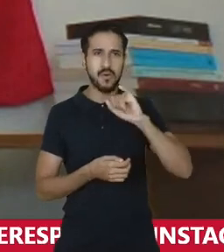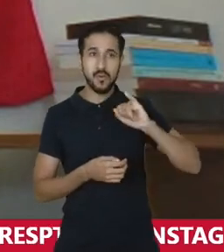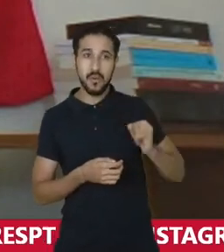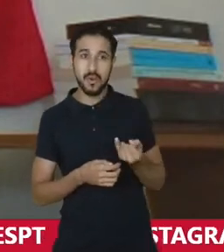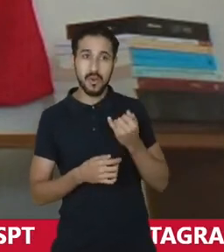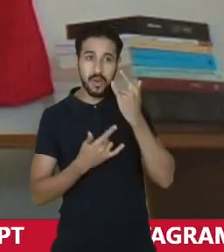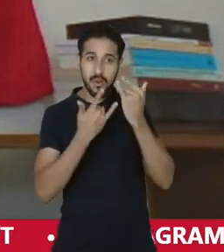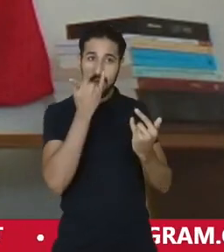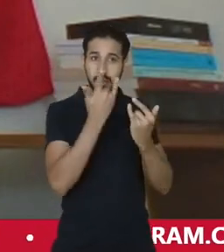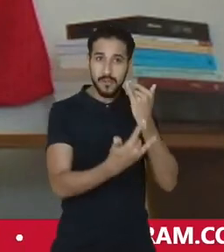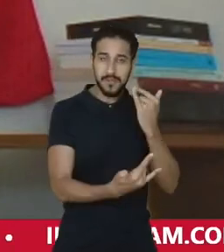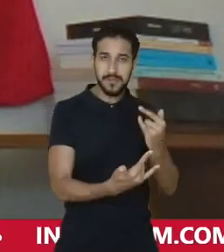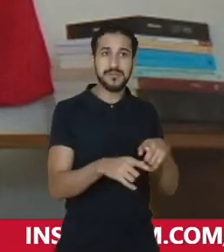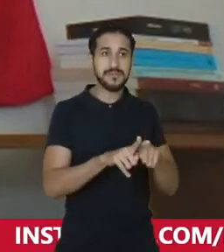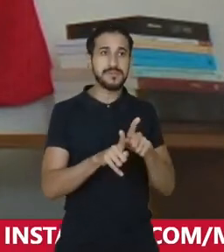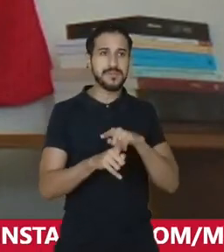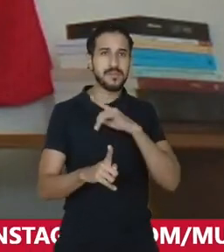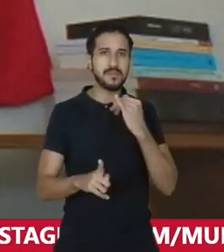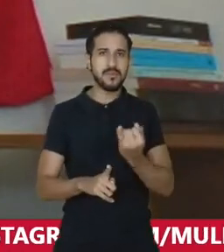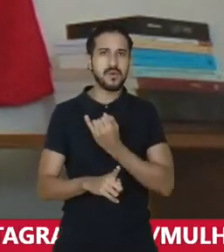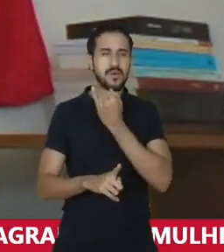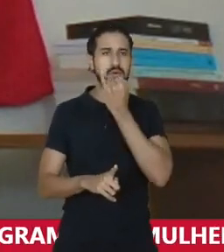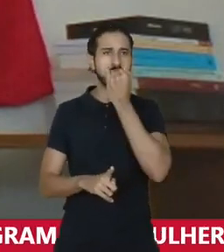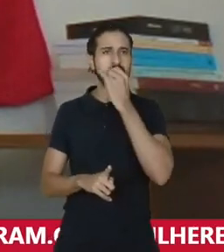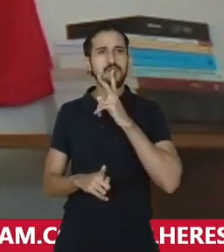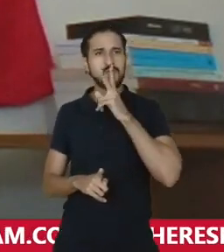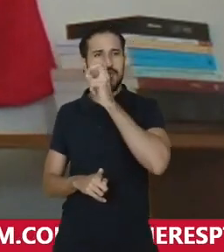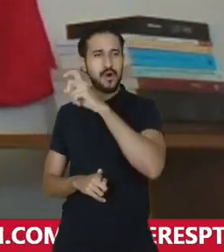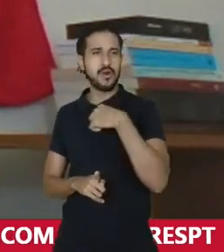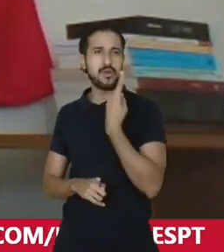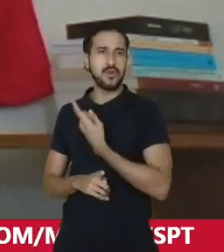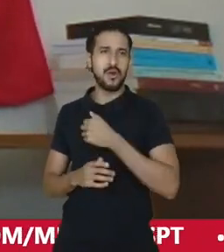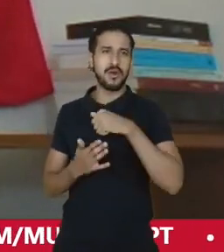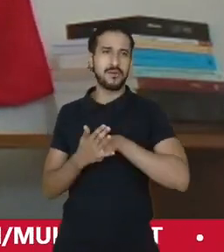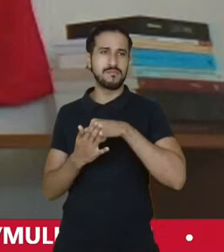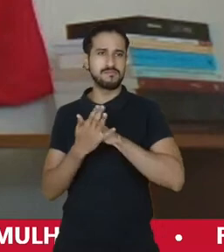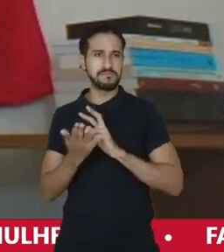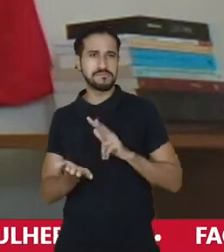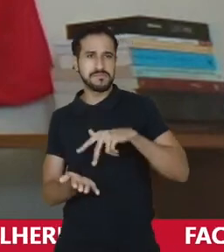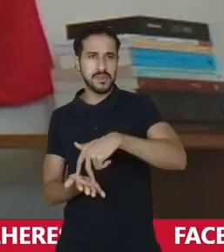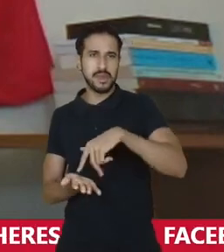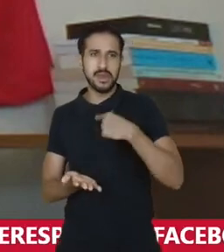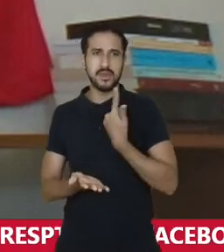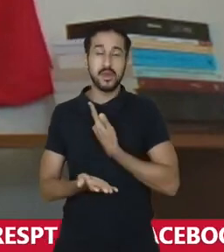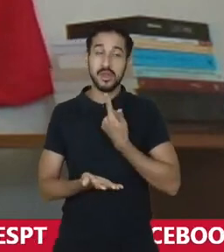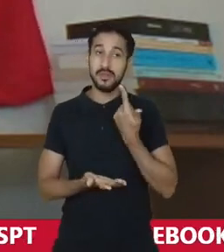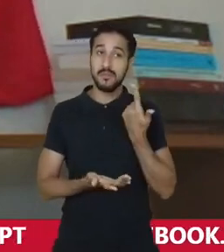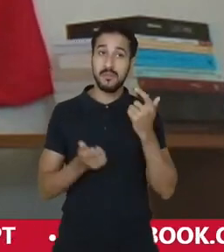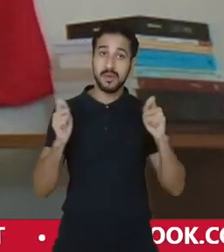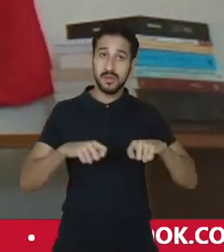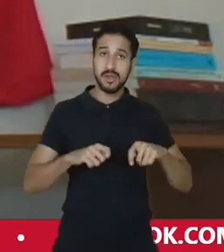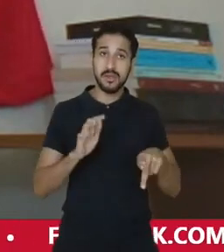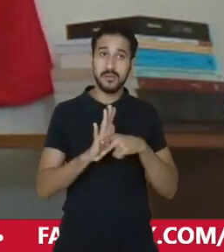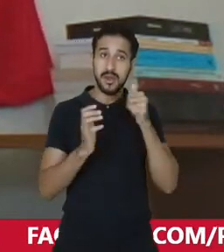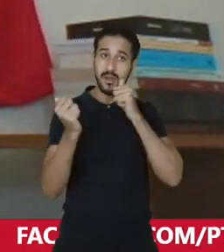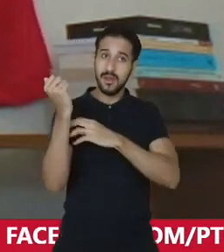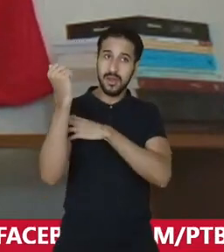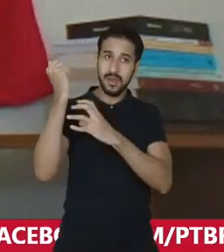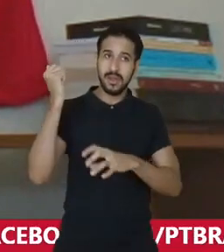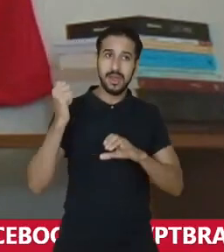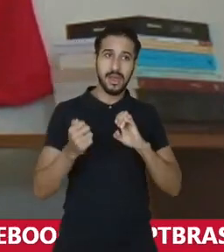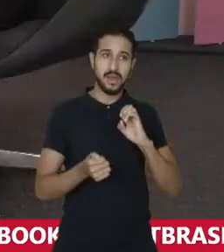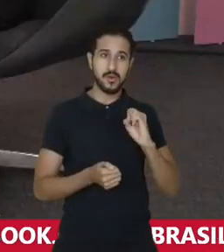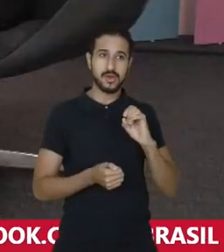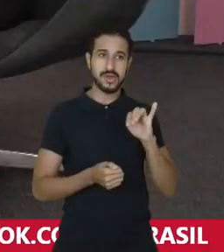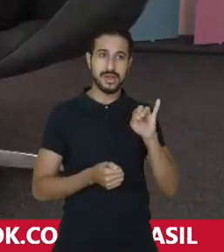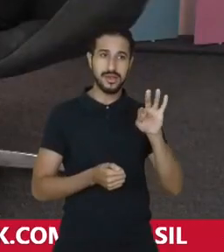exploração capitalista, também é real e muito ativa a nossa resistência e as nossas alternativas feministas e ecossocialistas.